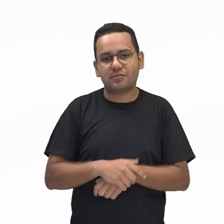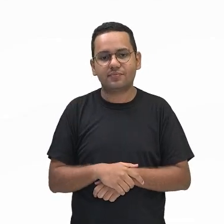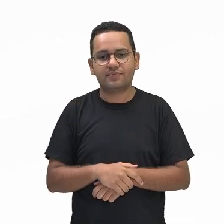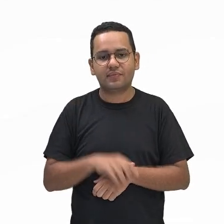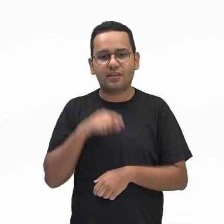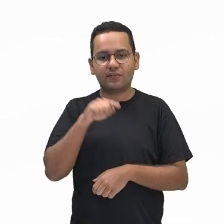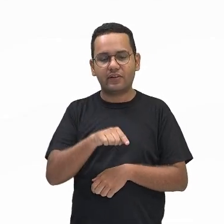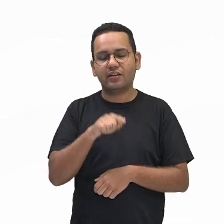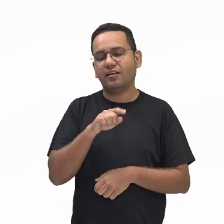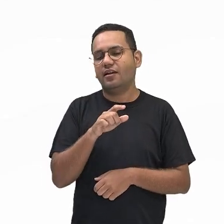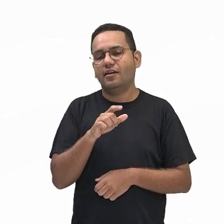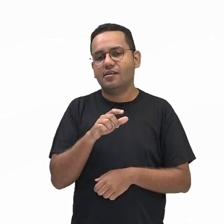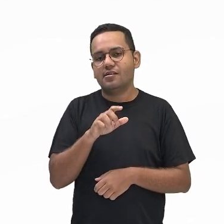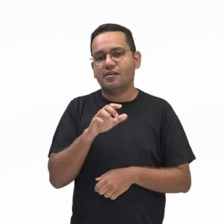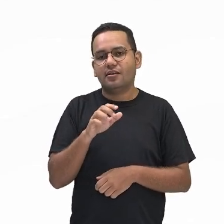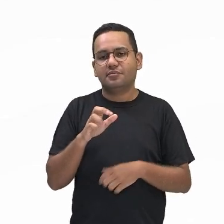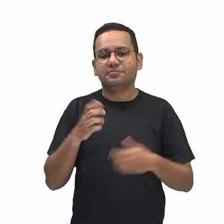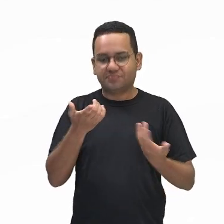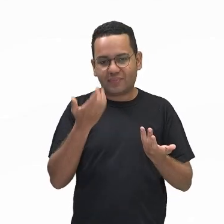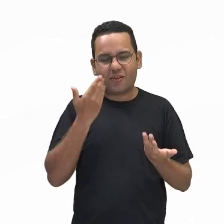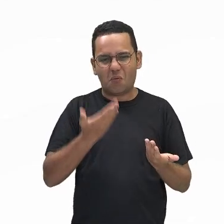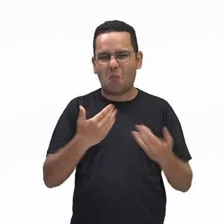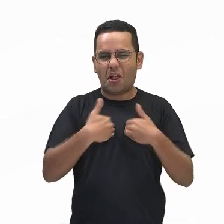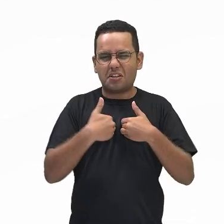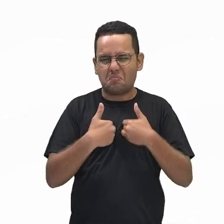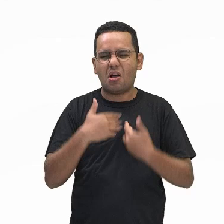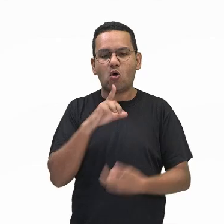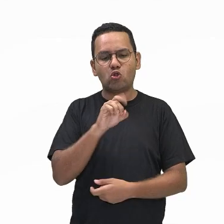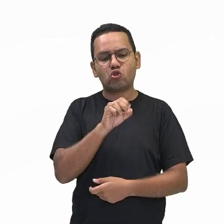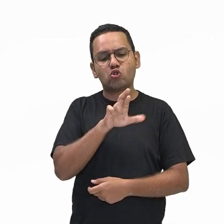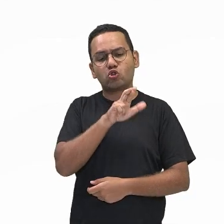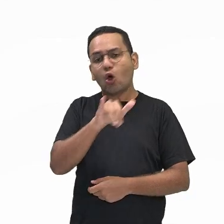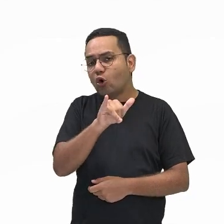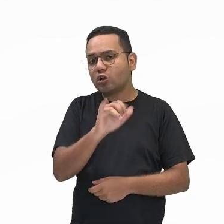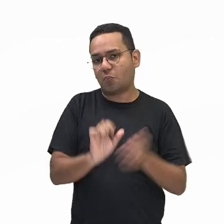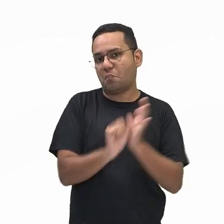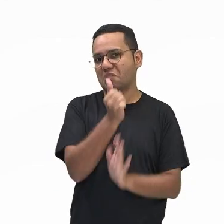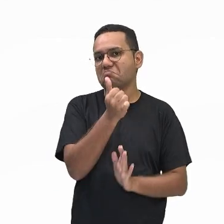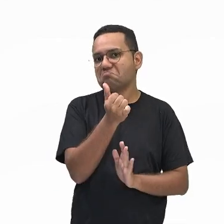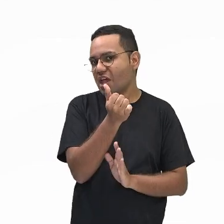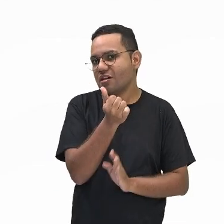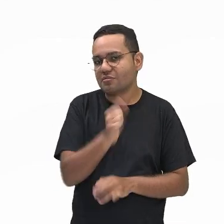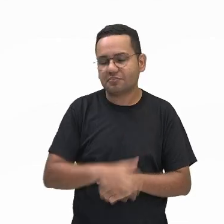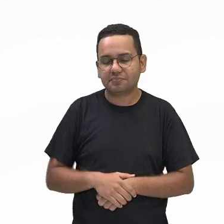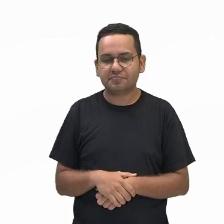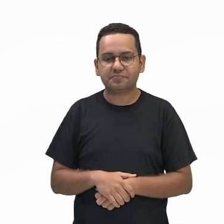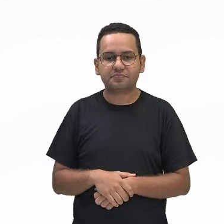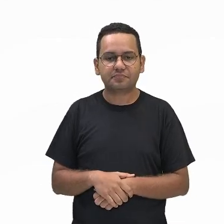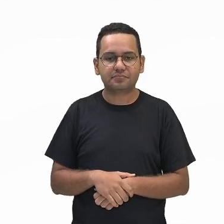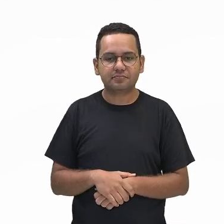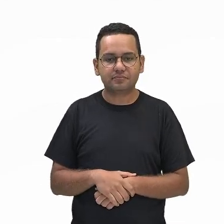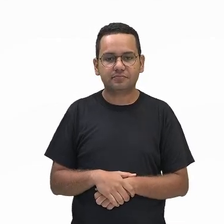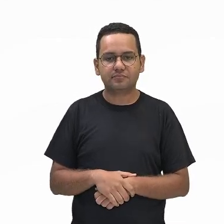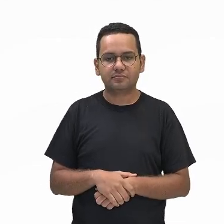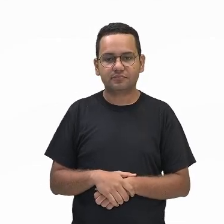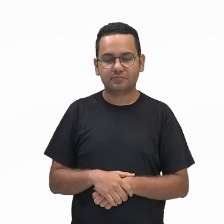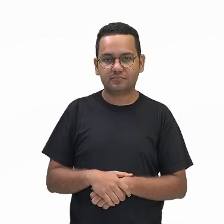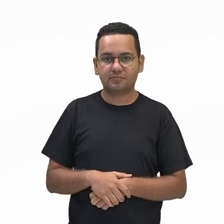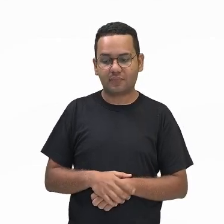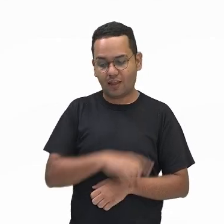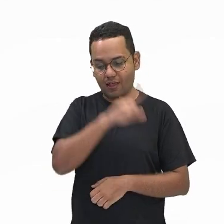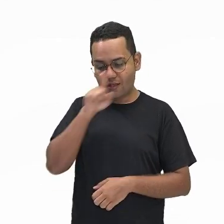por exemplo, que foi um dos primeiros aí a ser clonado, um dos primeiros mamíferos, né, a serem clonados. E atualmente a gente